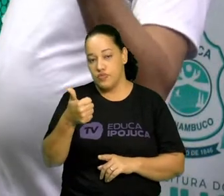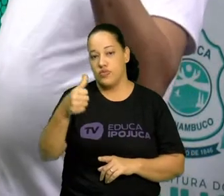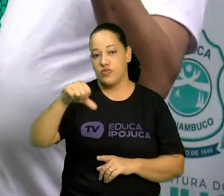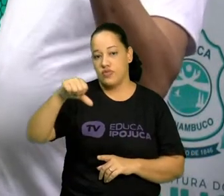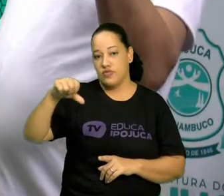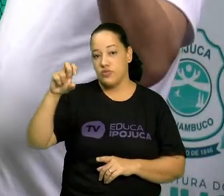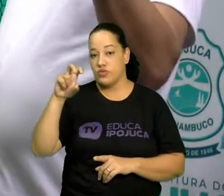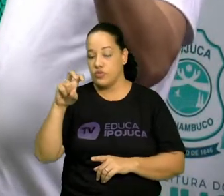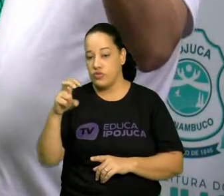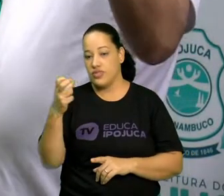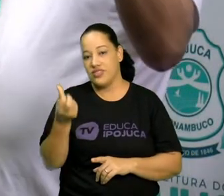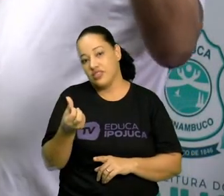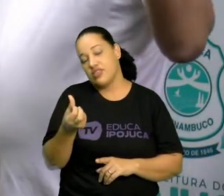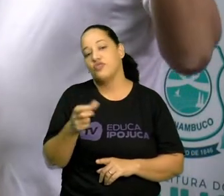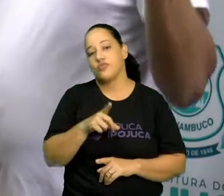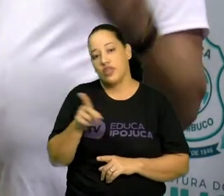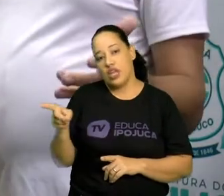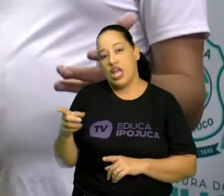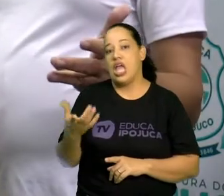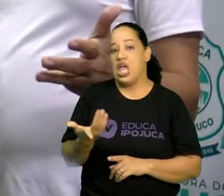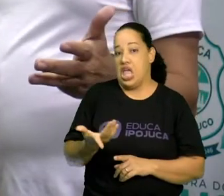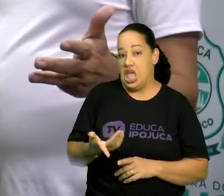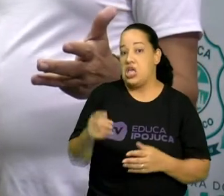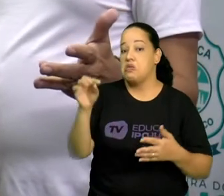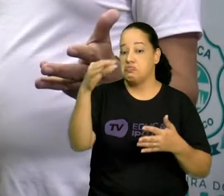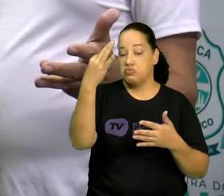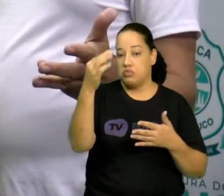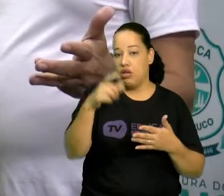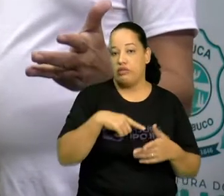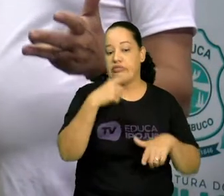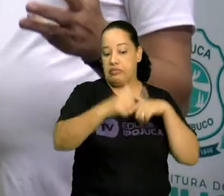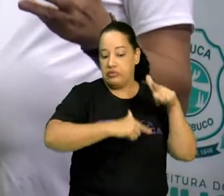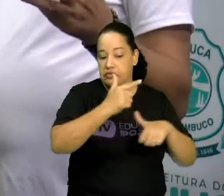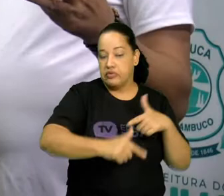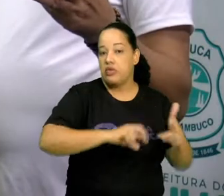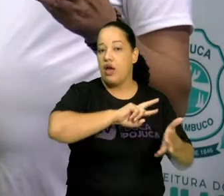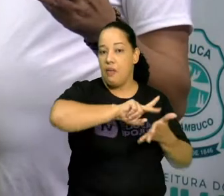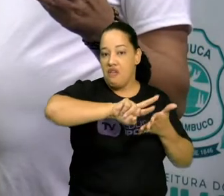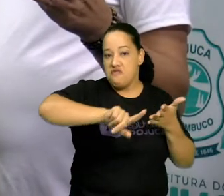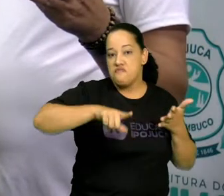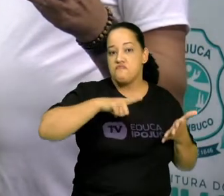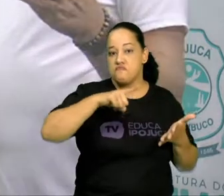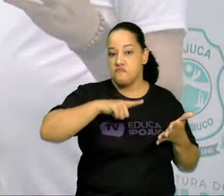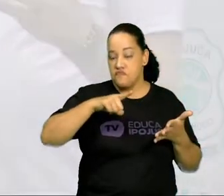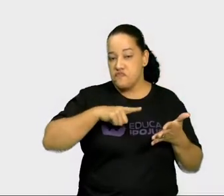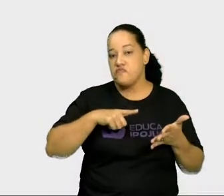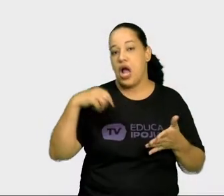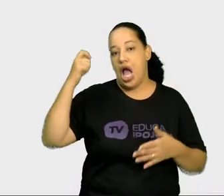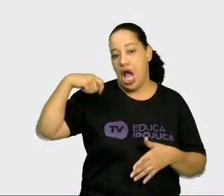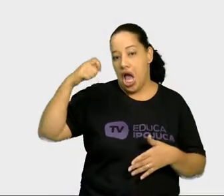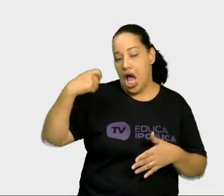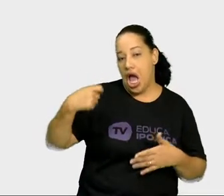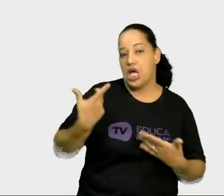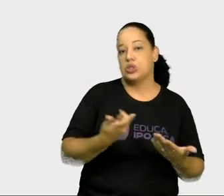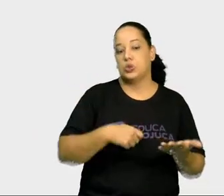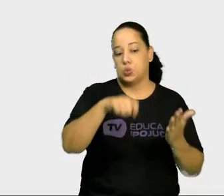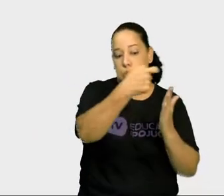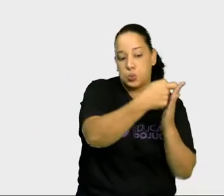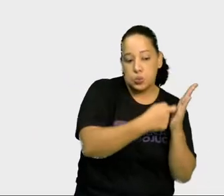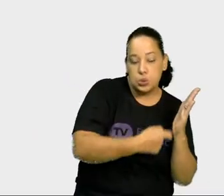o ator poeta dramaturgo diretor e teórico Ok então é é